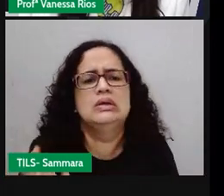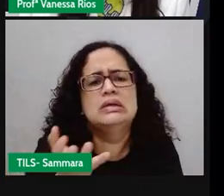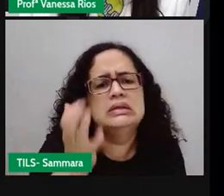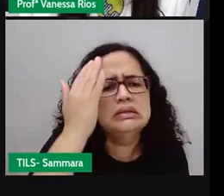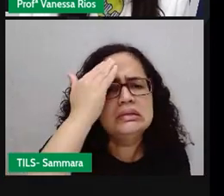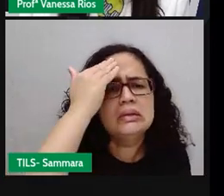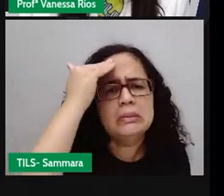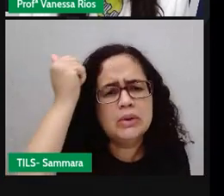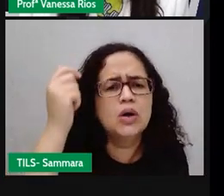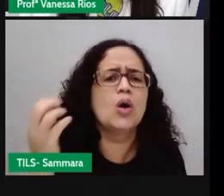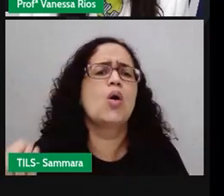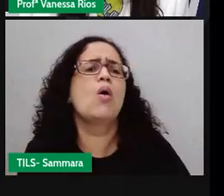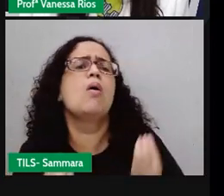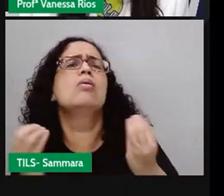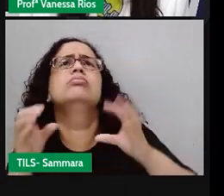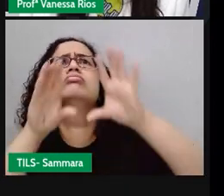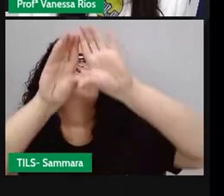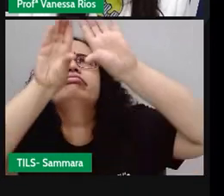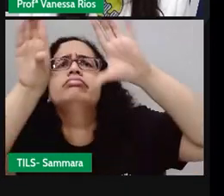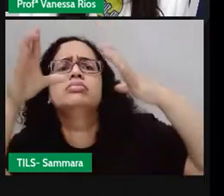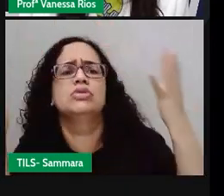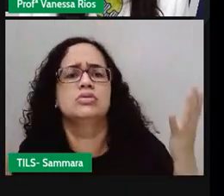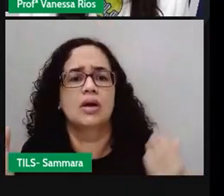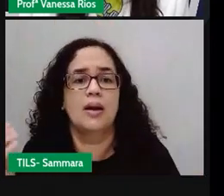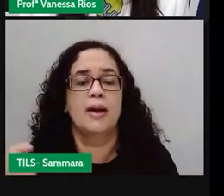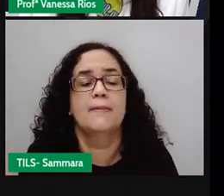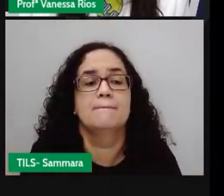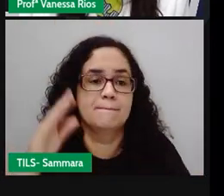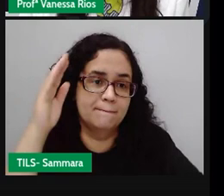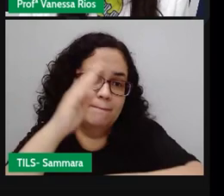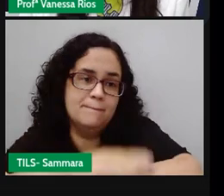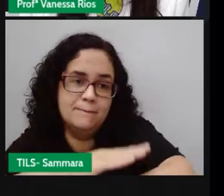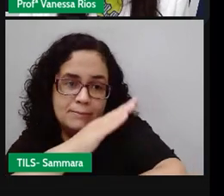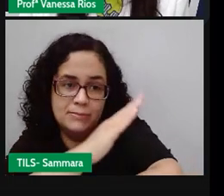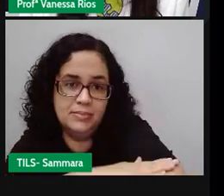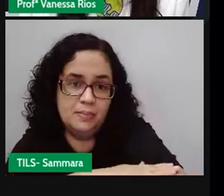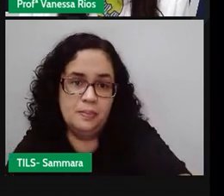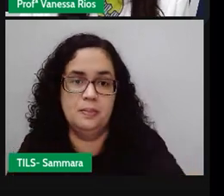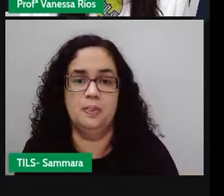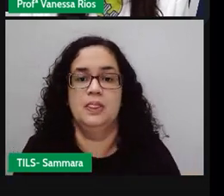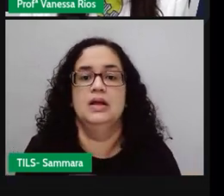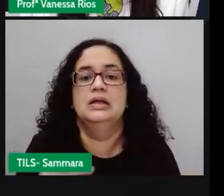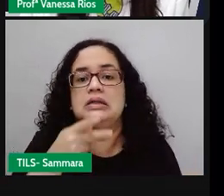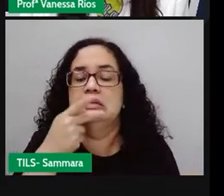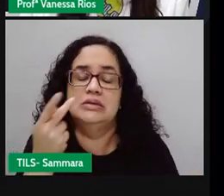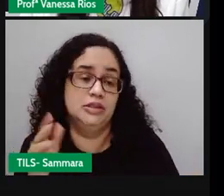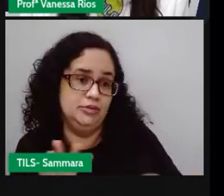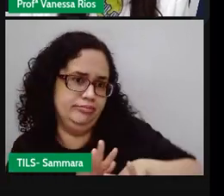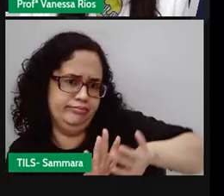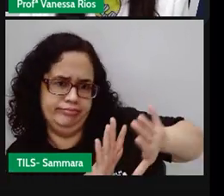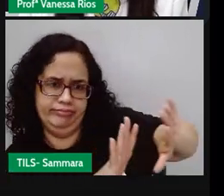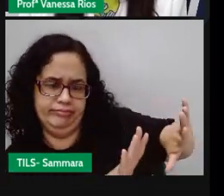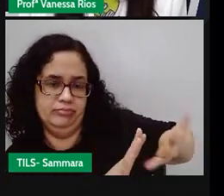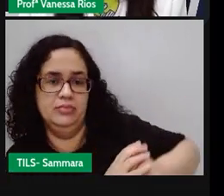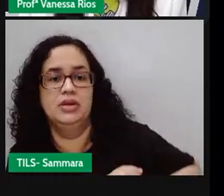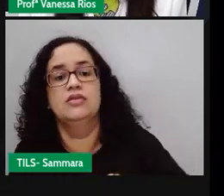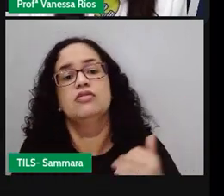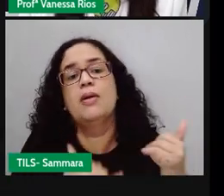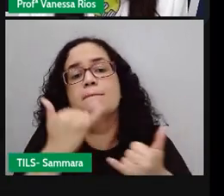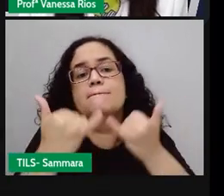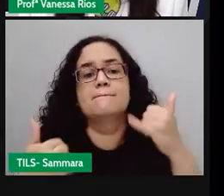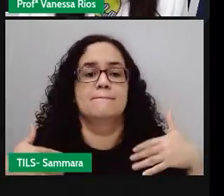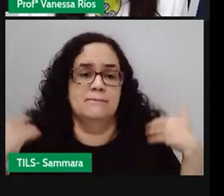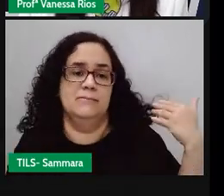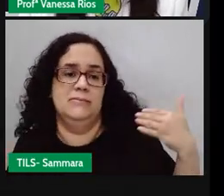saber como ele havia chegado lá, mas o sapo, esquivando-se, mudava de conversa e ia se divertir.